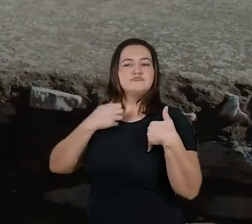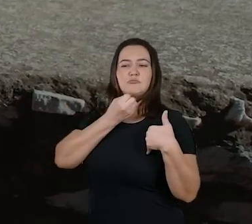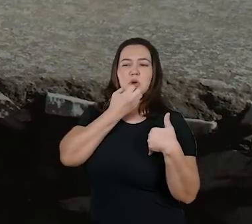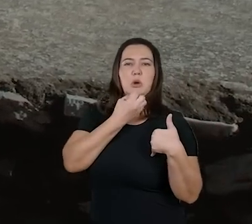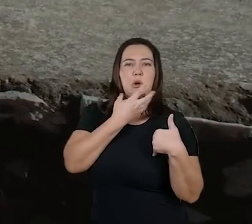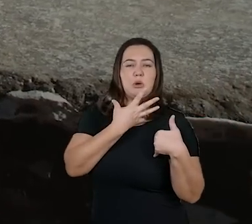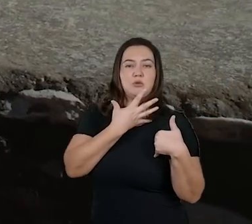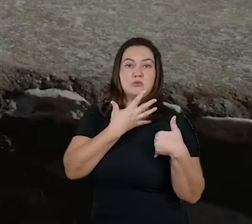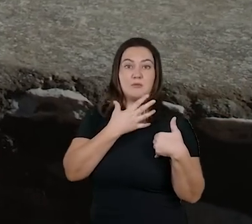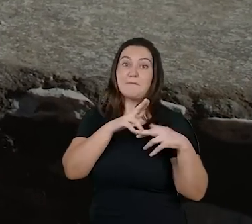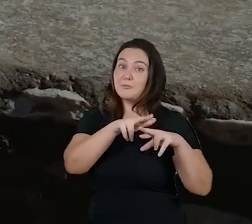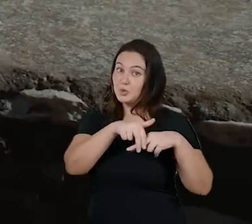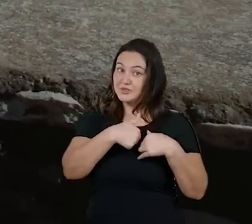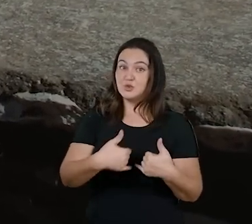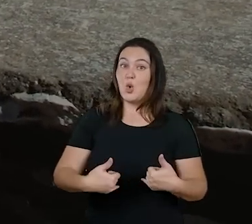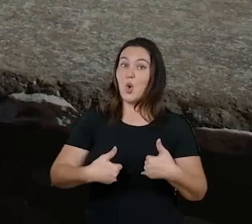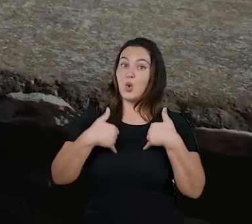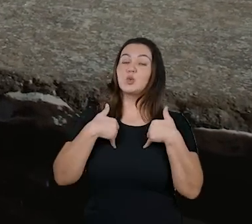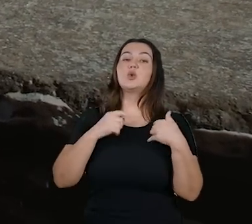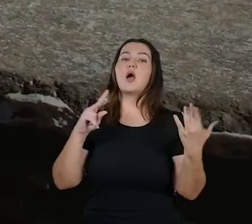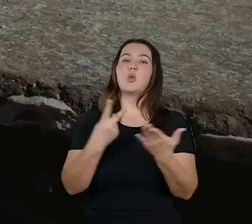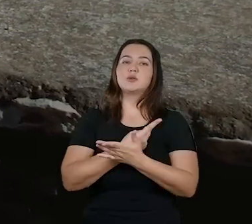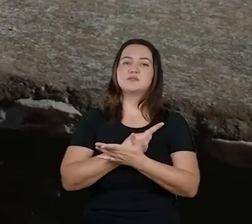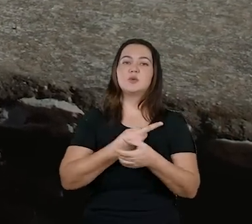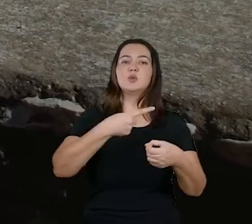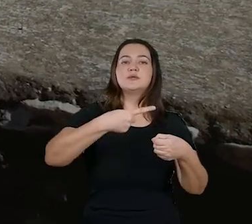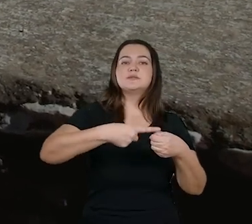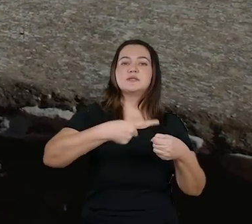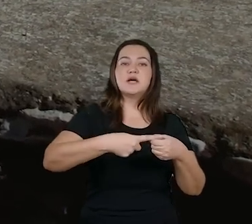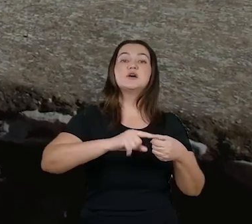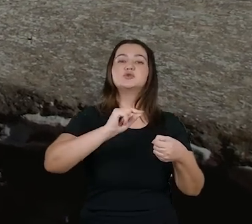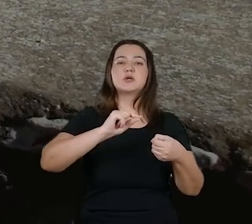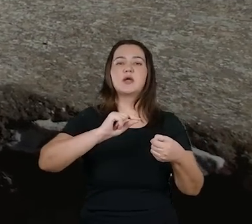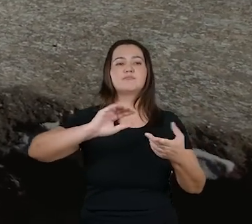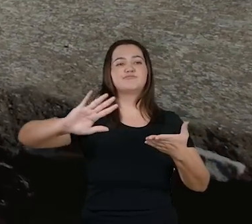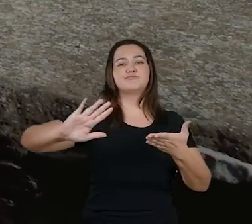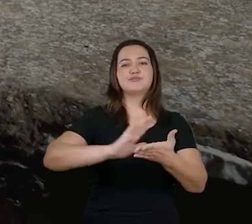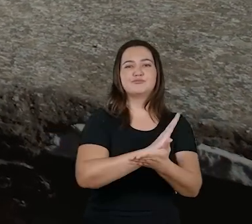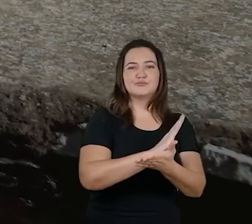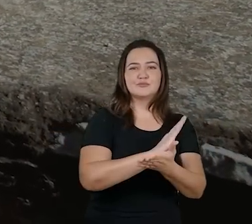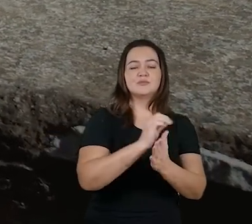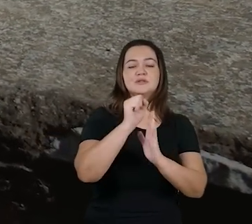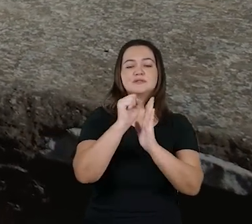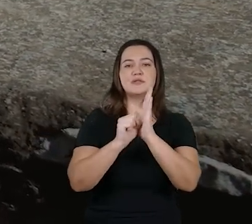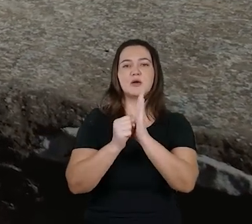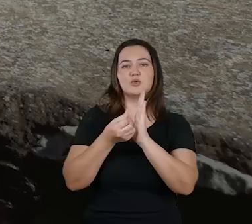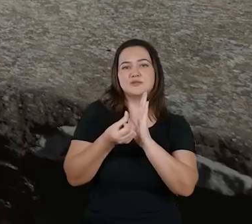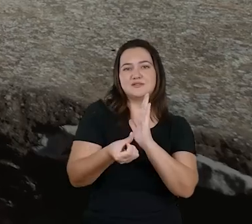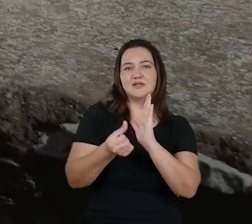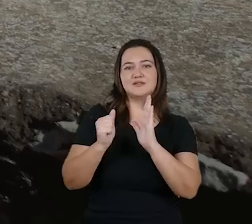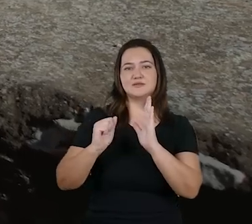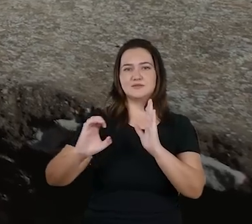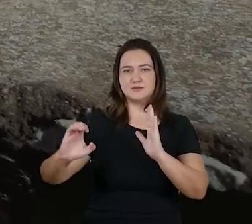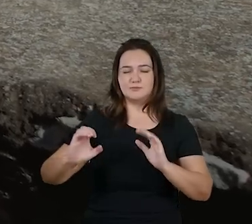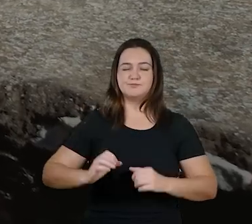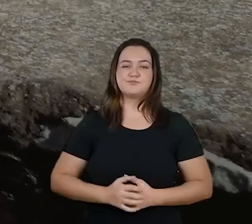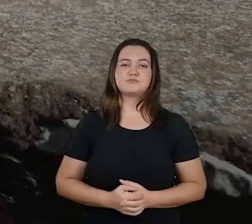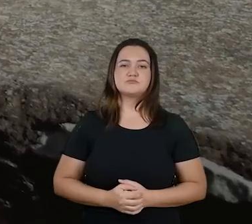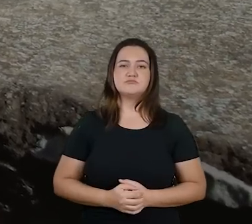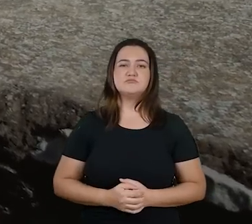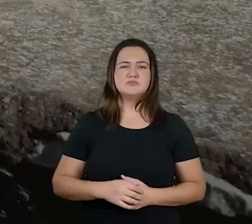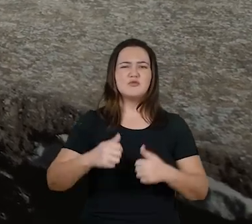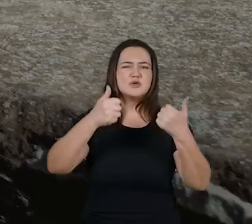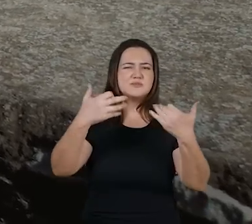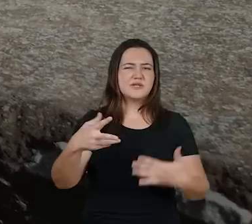Aliás, foi exatamente esse orgulho que fez a cidade cair em colapso, isto no 6º século